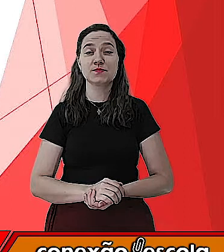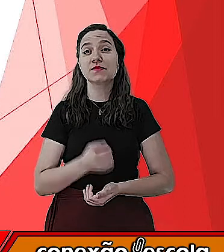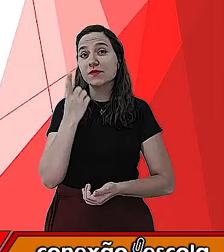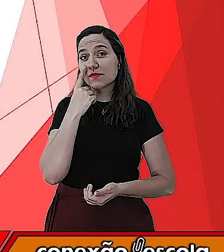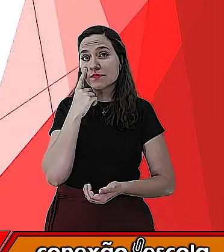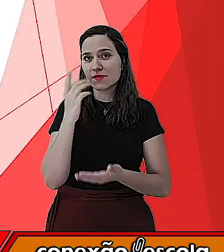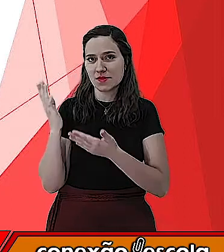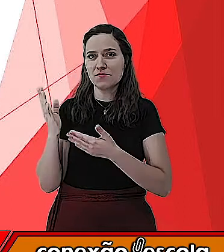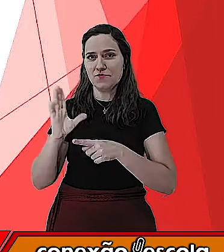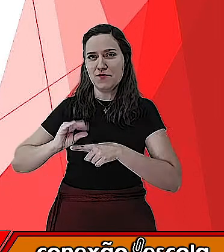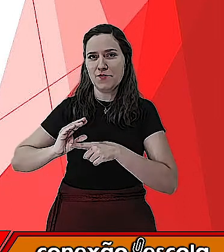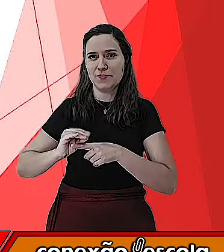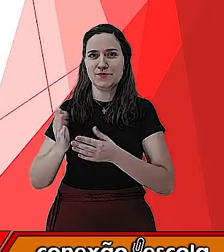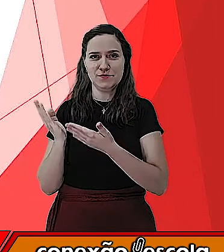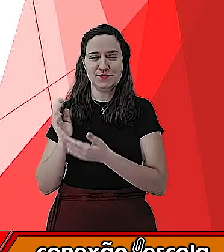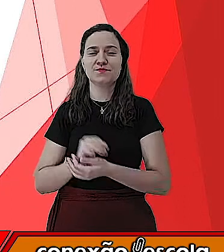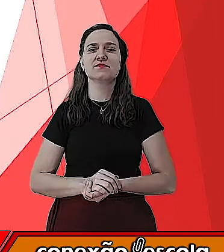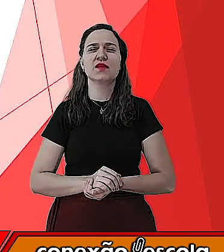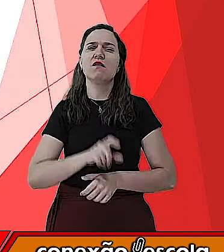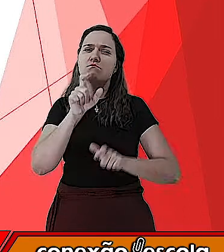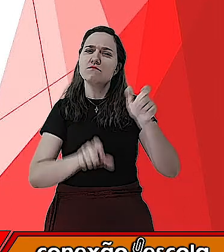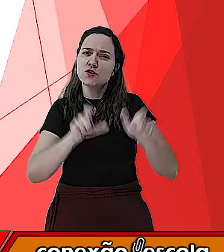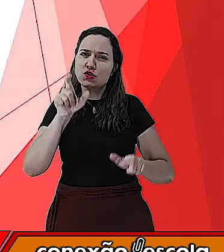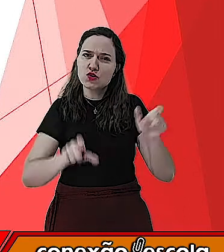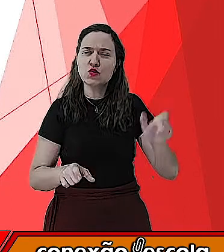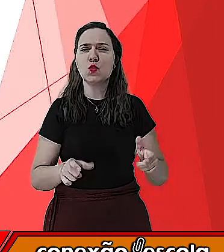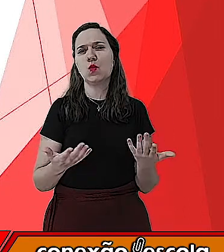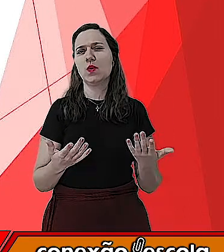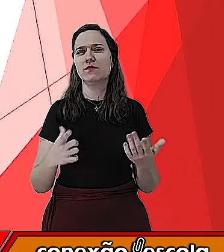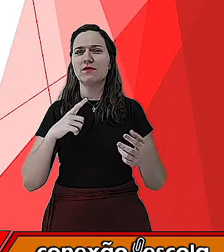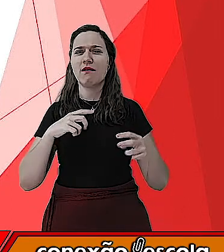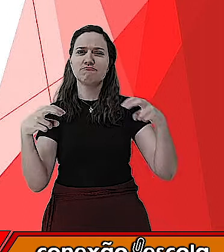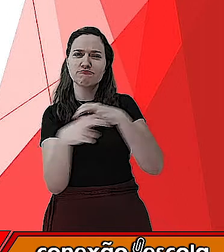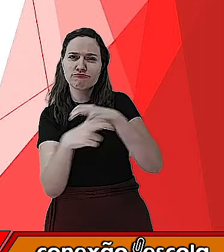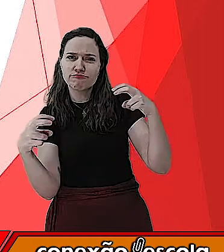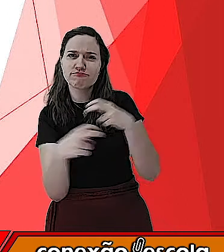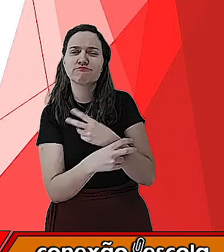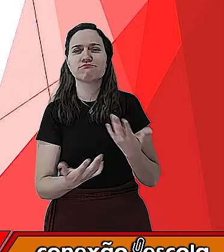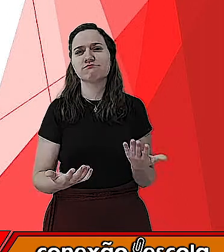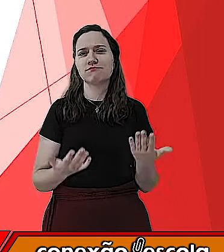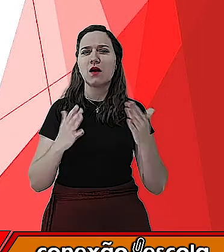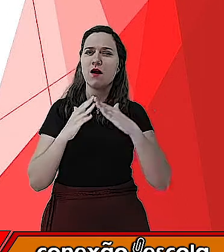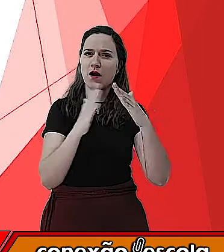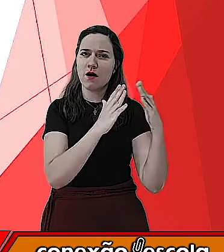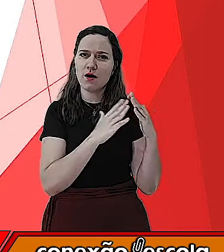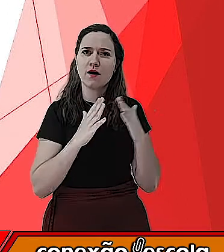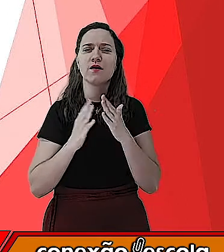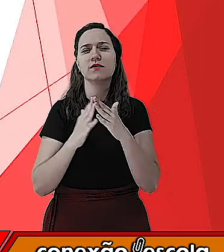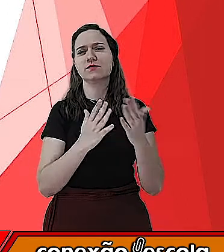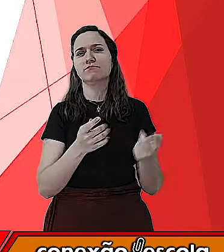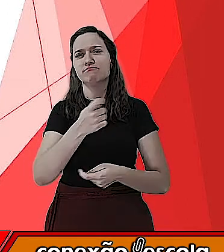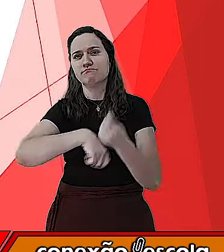Olha para você ver, para vocês verem as pessoas, o trânsito, as moradias,